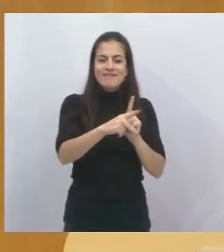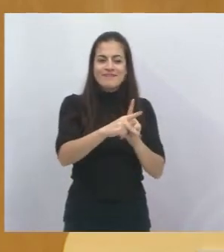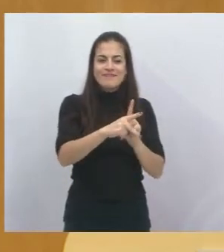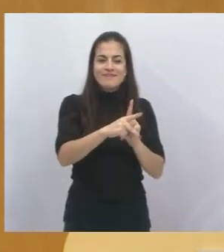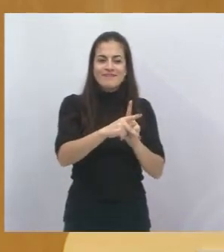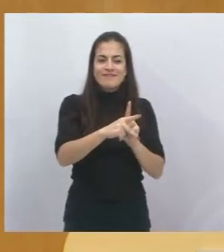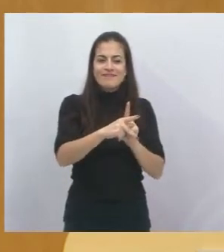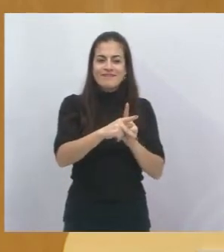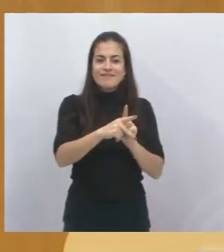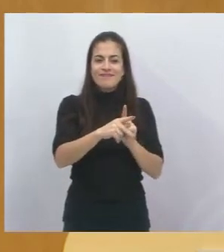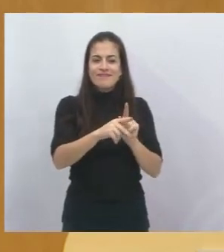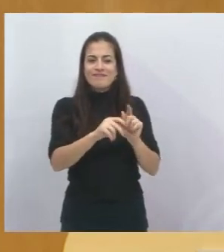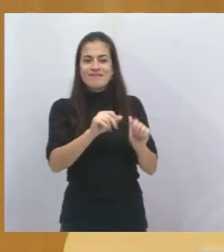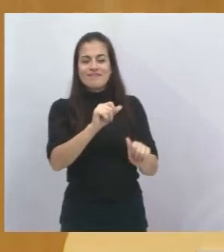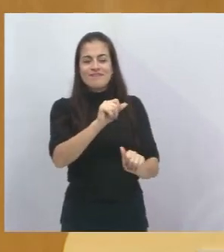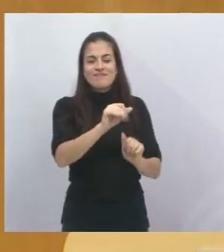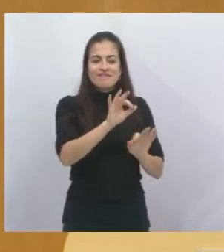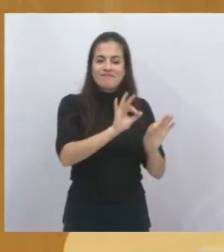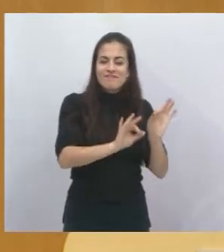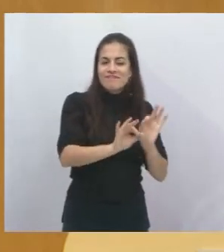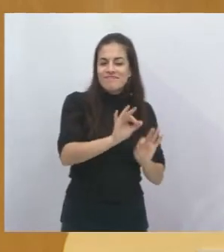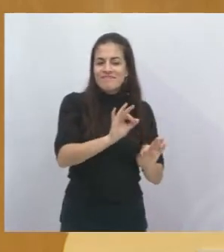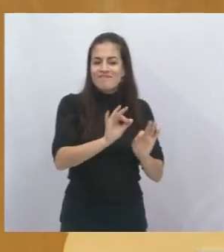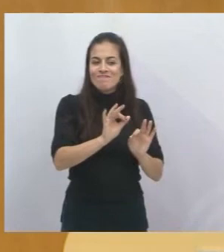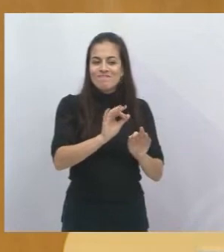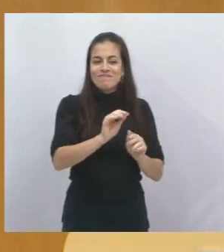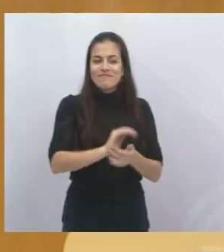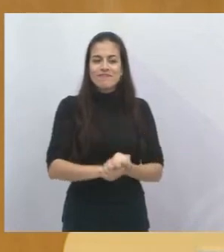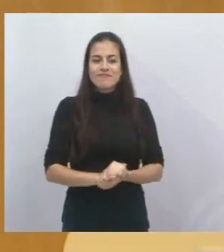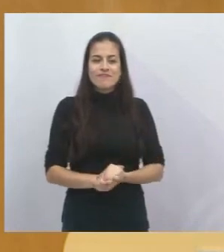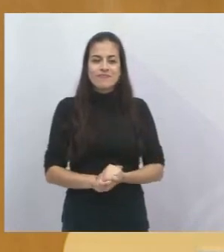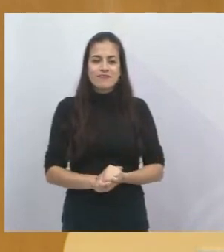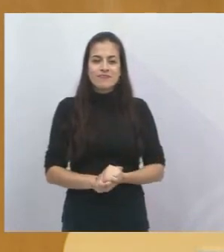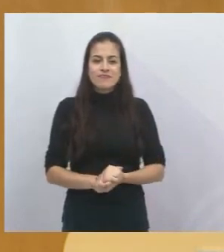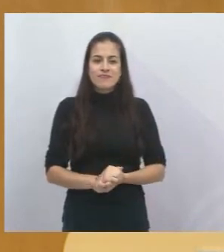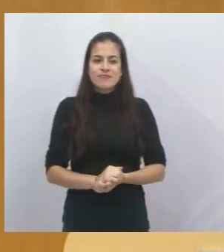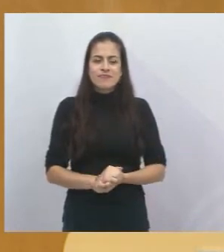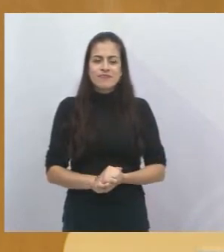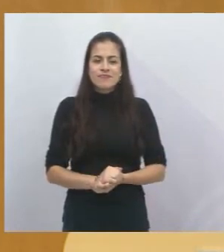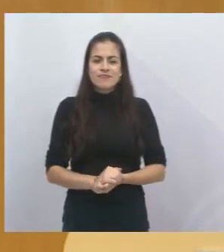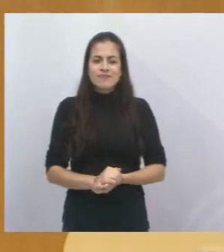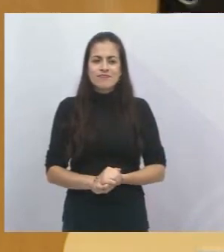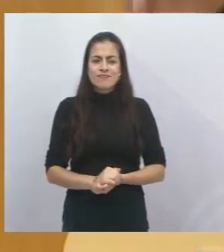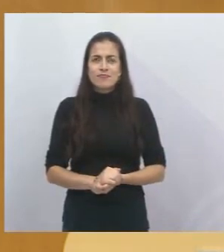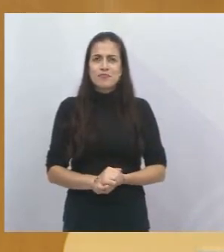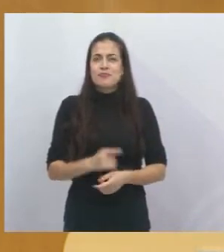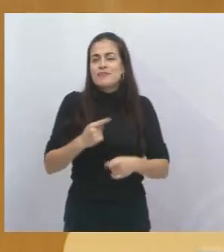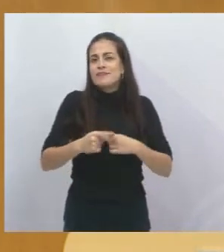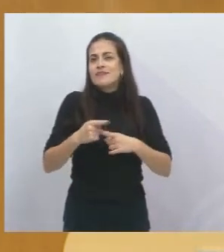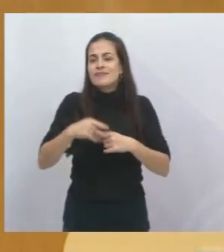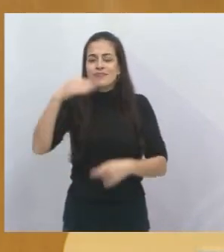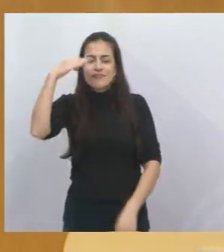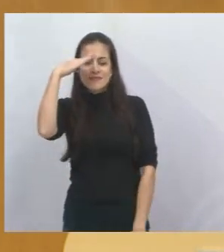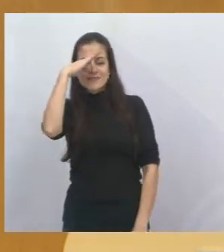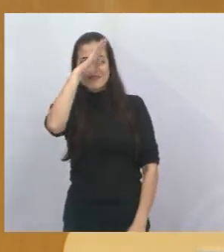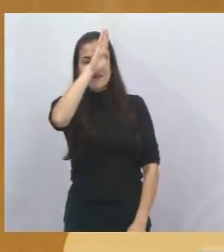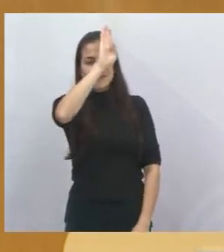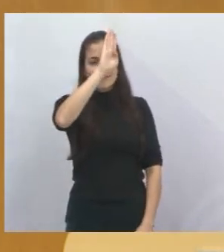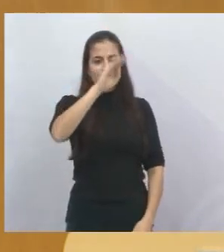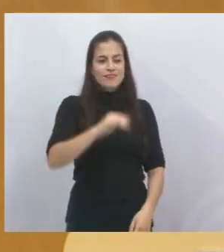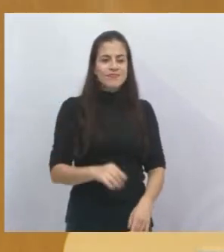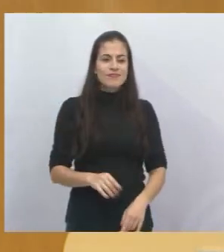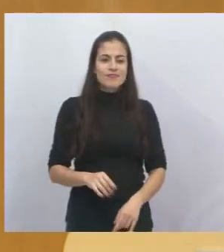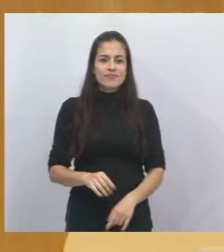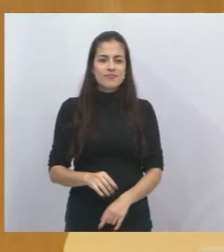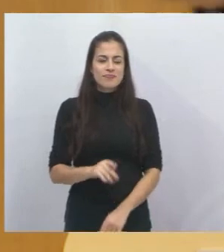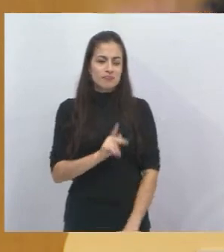disso, reforma daquilo. Eu ouço muito falar que, né, não porque o Bolsonaro vai